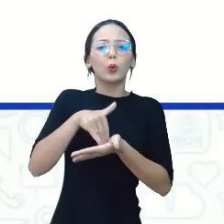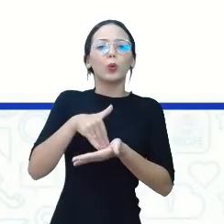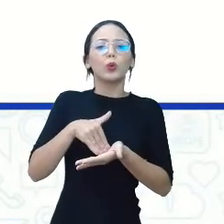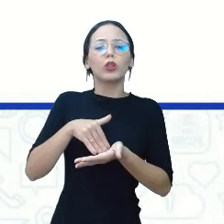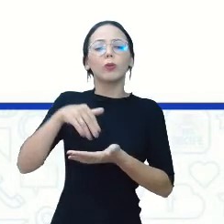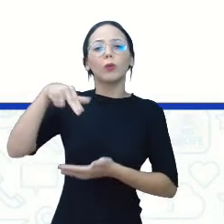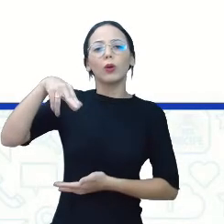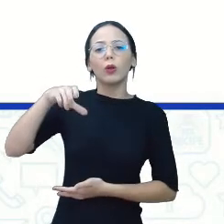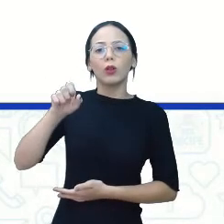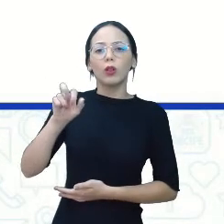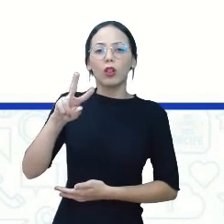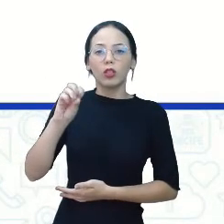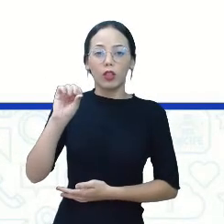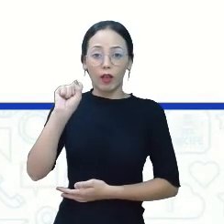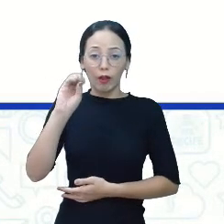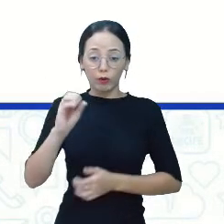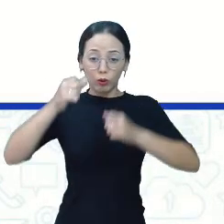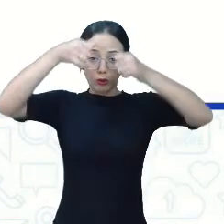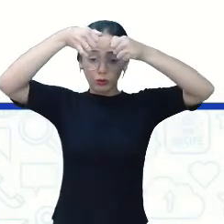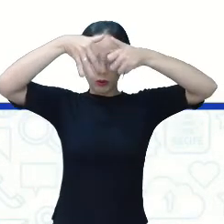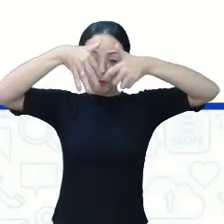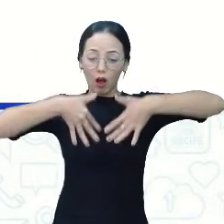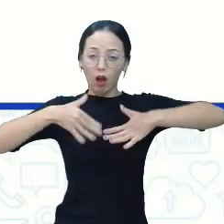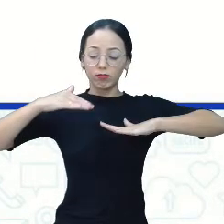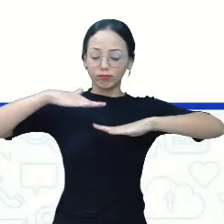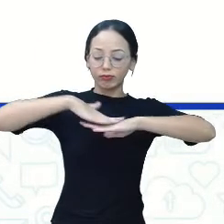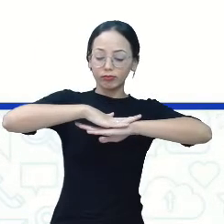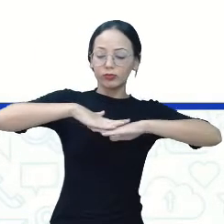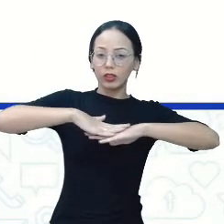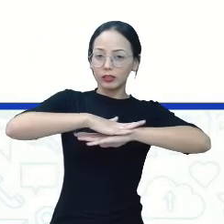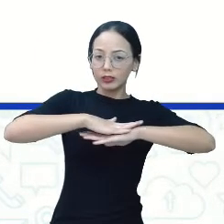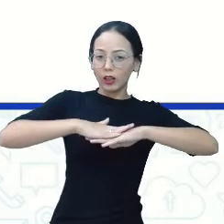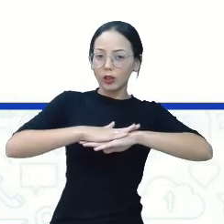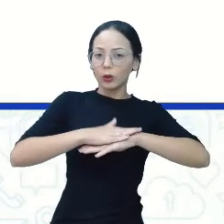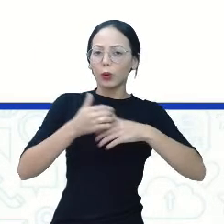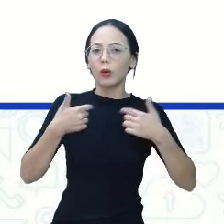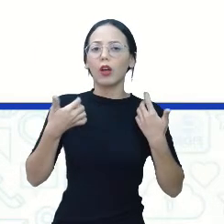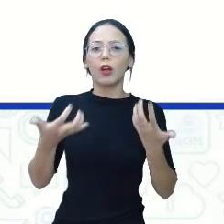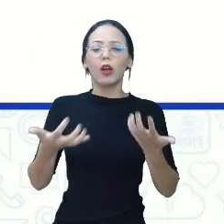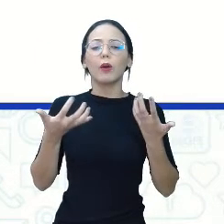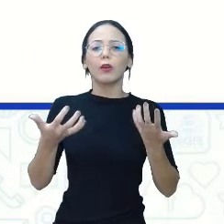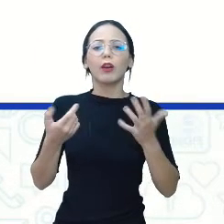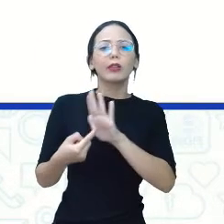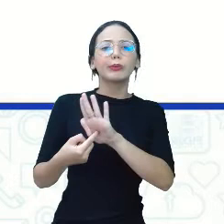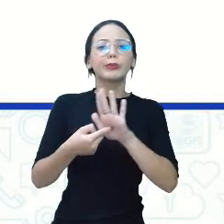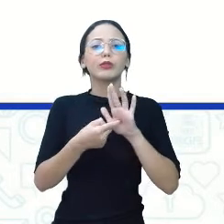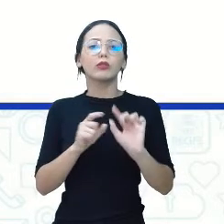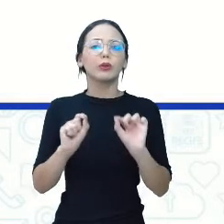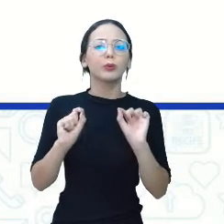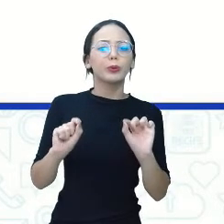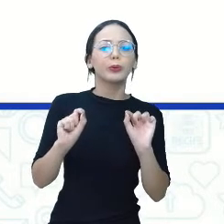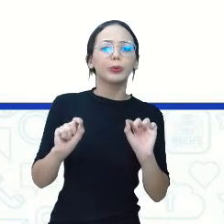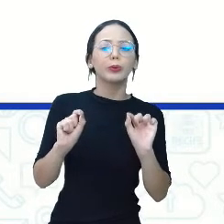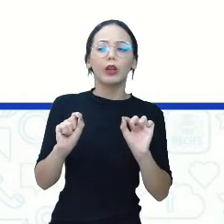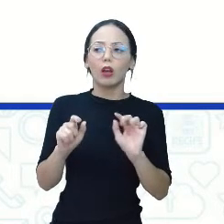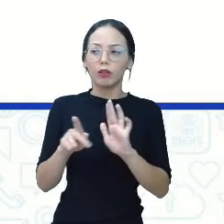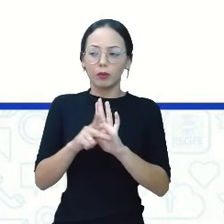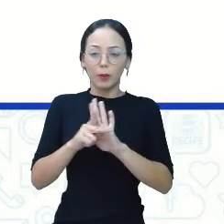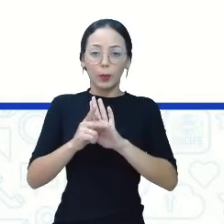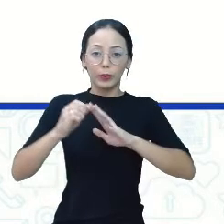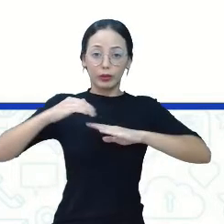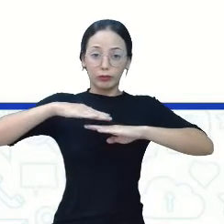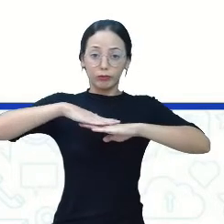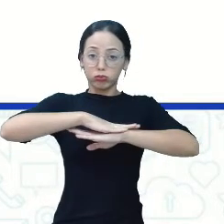o tecido nervoso. E no tecido nervoso, o que é que eu quero mostrar aí a vocês? No tecido